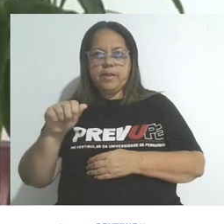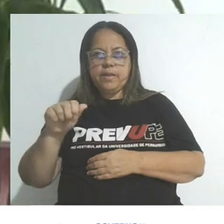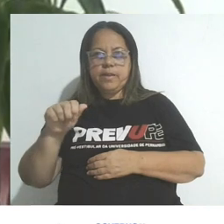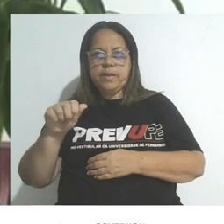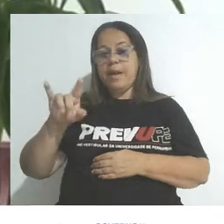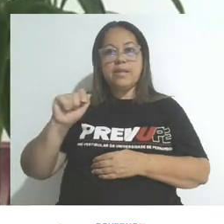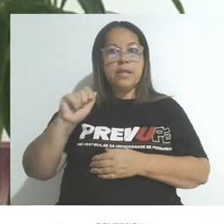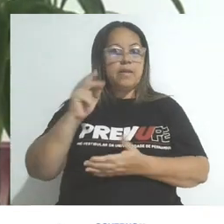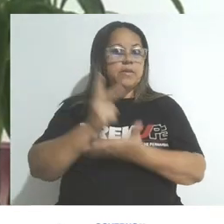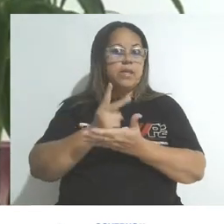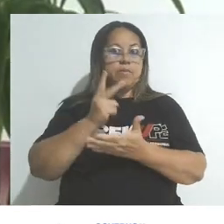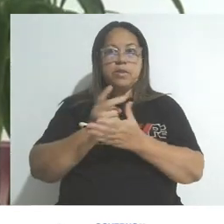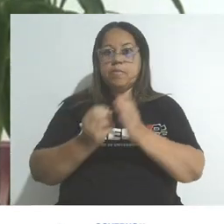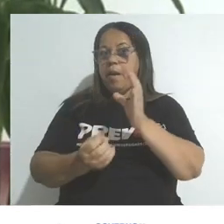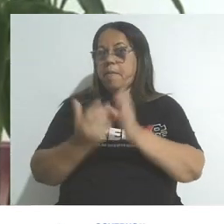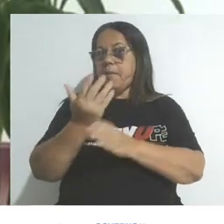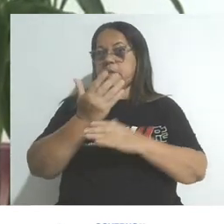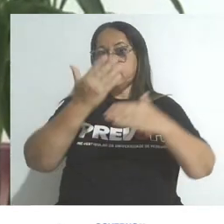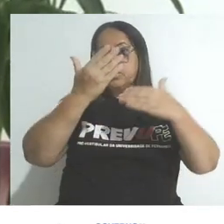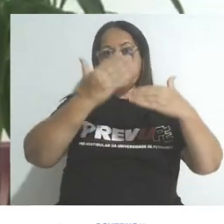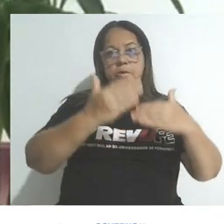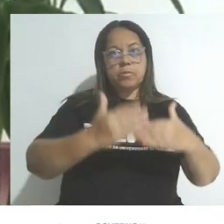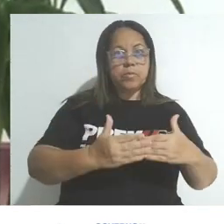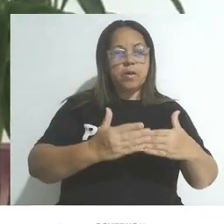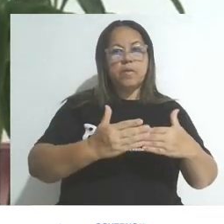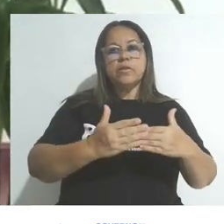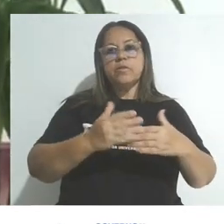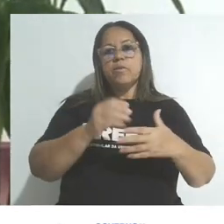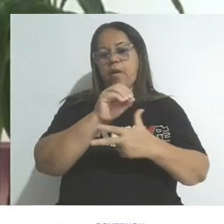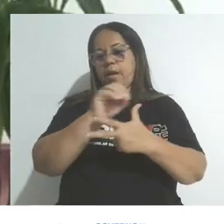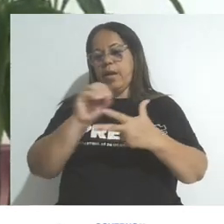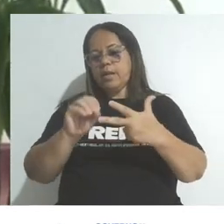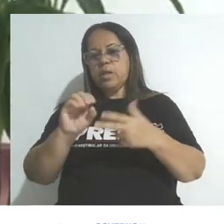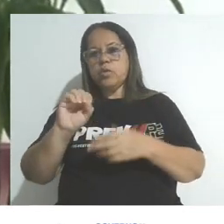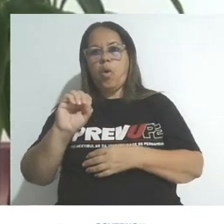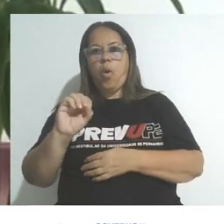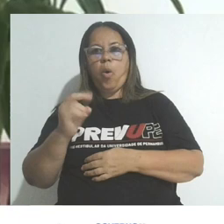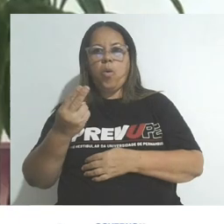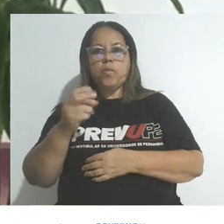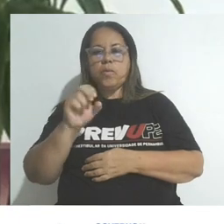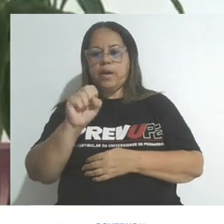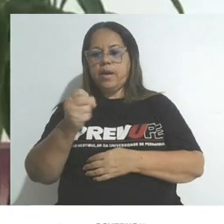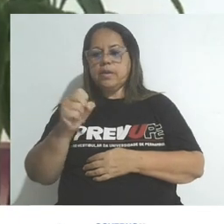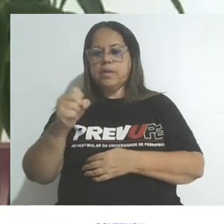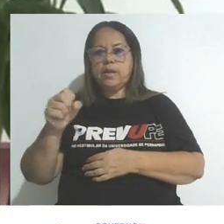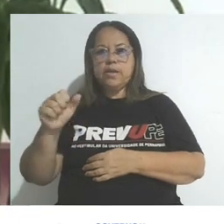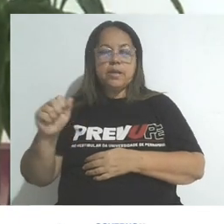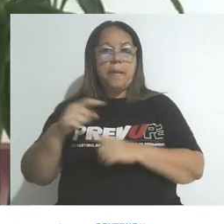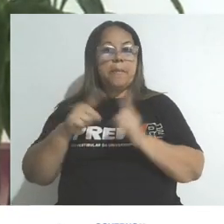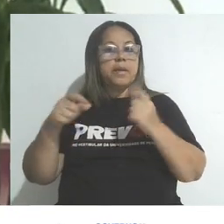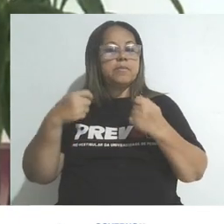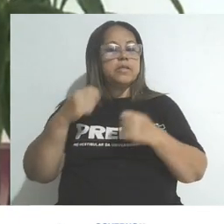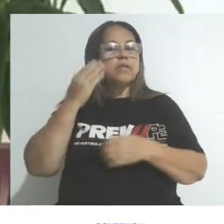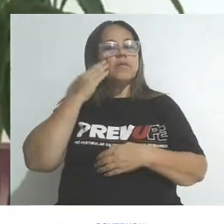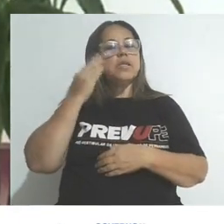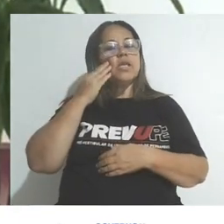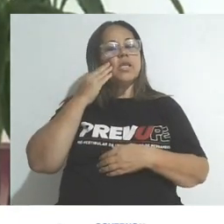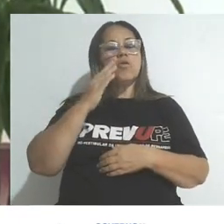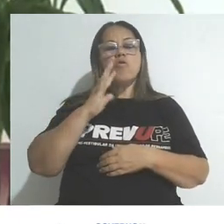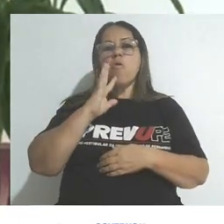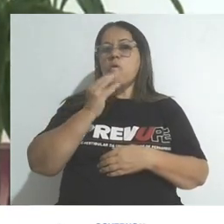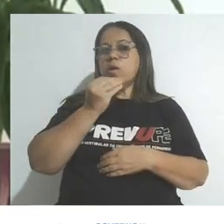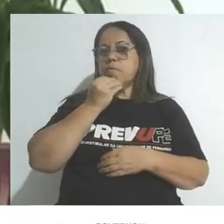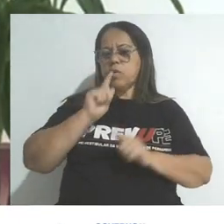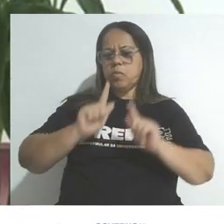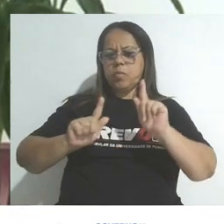surgem em questões de Enem ou de SSA. Entretanto, a gente precisa compreender que o conhecimento sobre estatística é